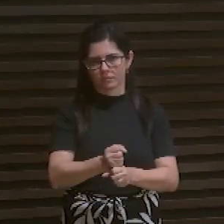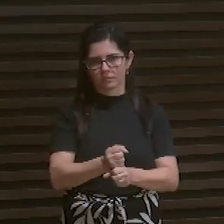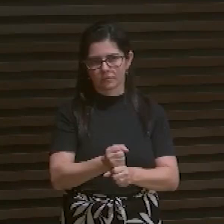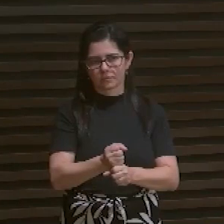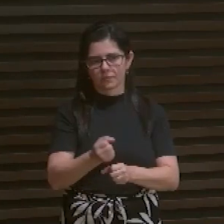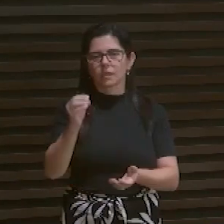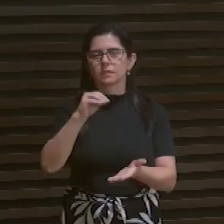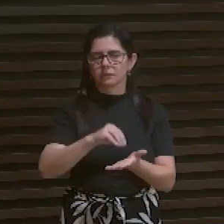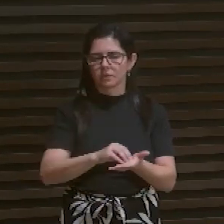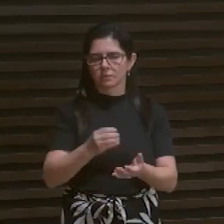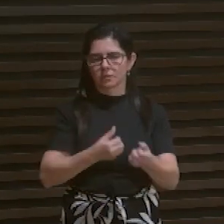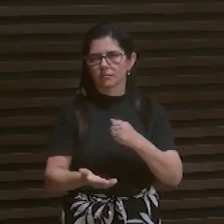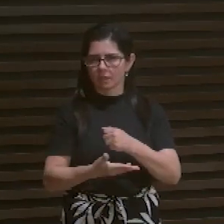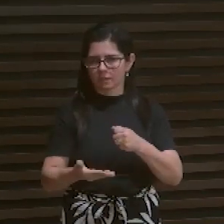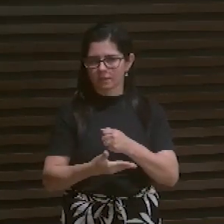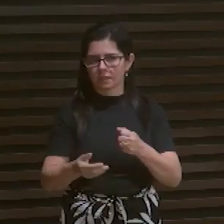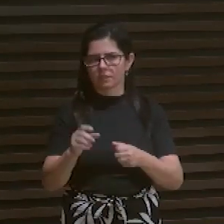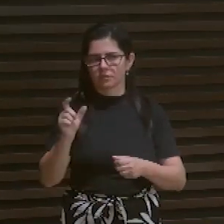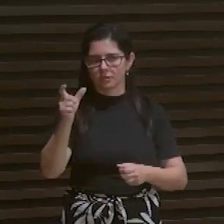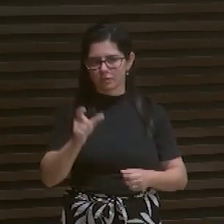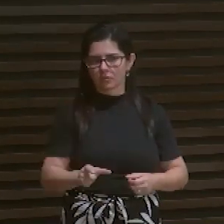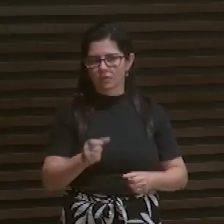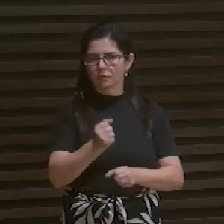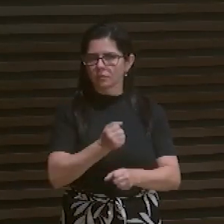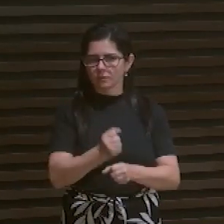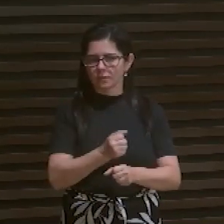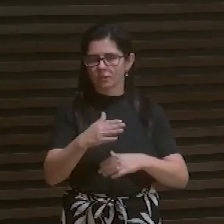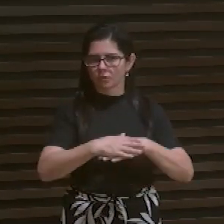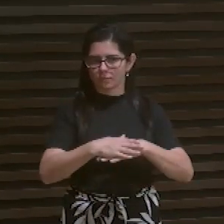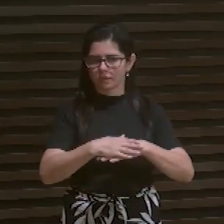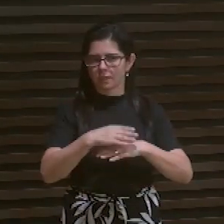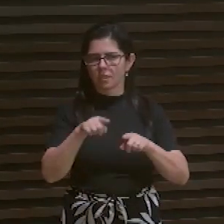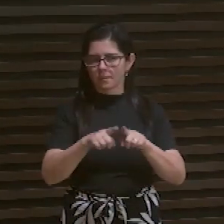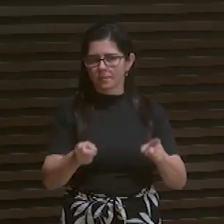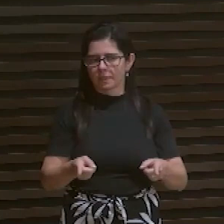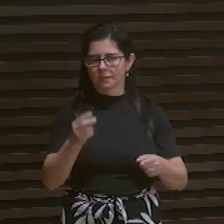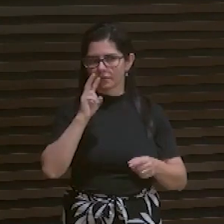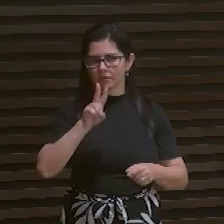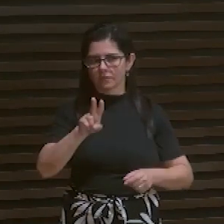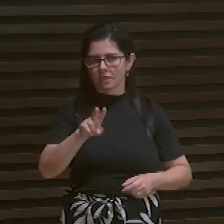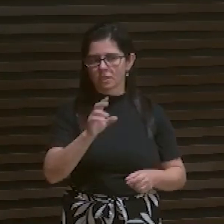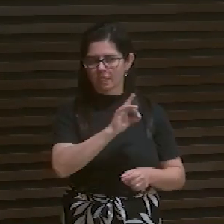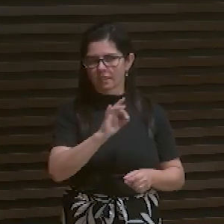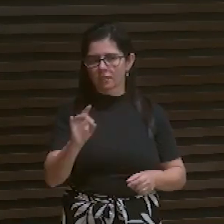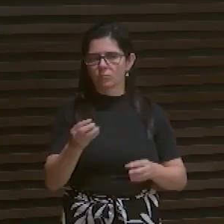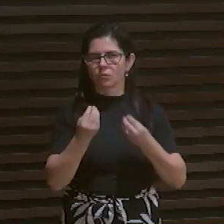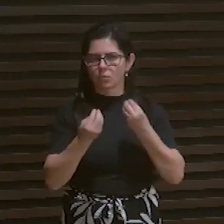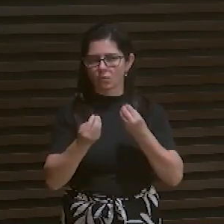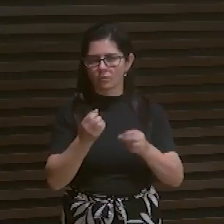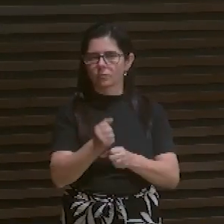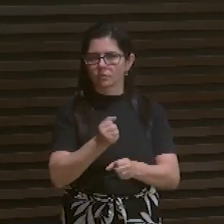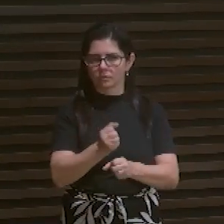alicerce, e outro está construindo sobre ele. Contudo, veja cada um como constrói, porque ninguém